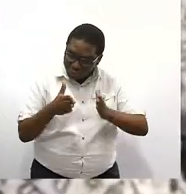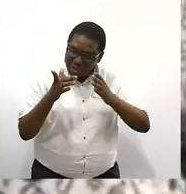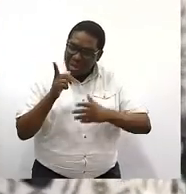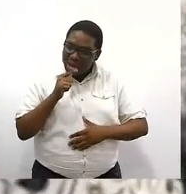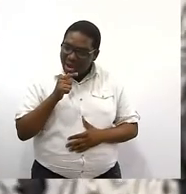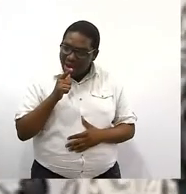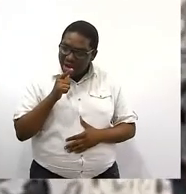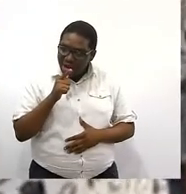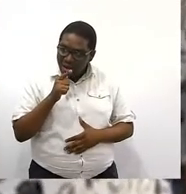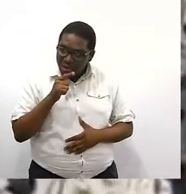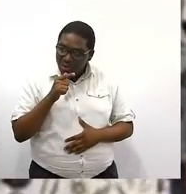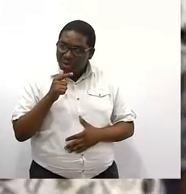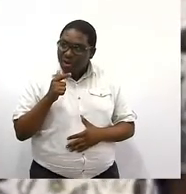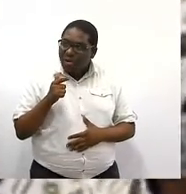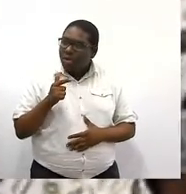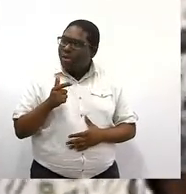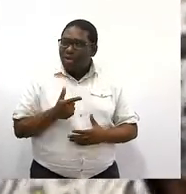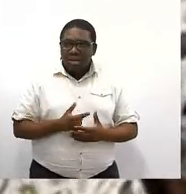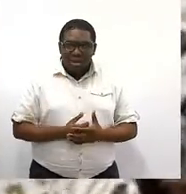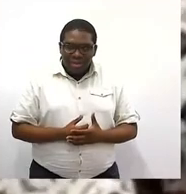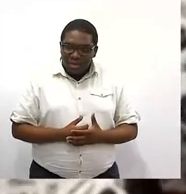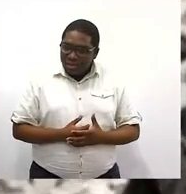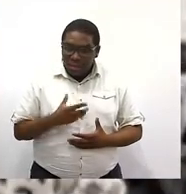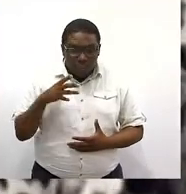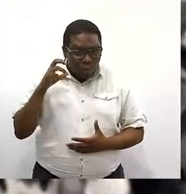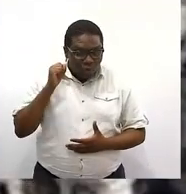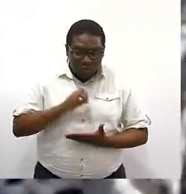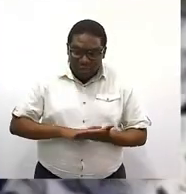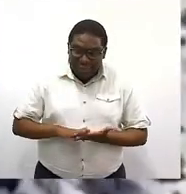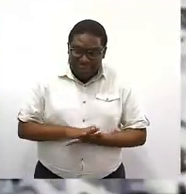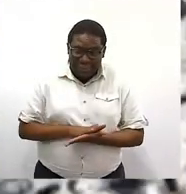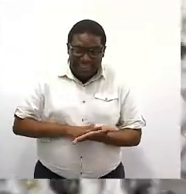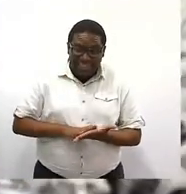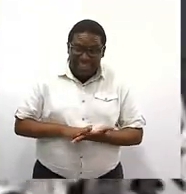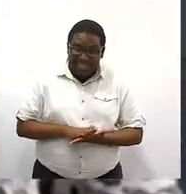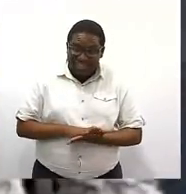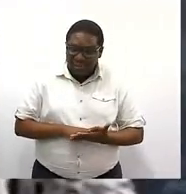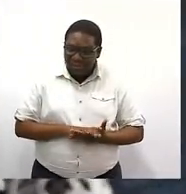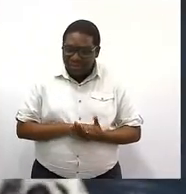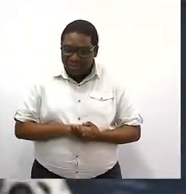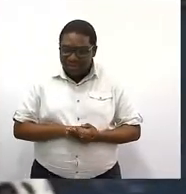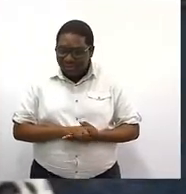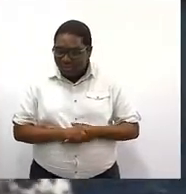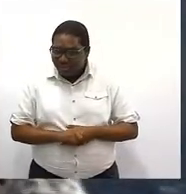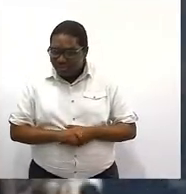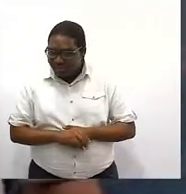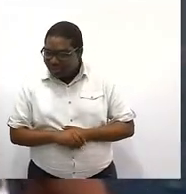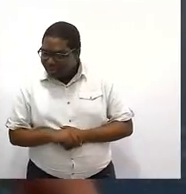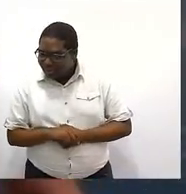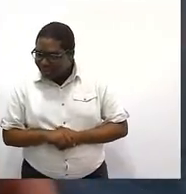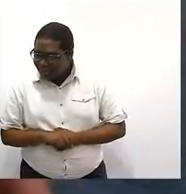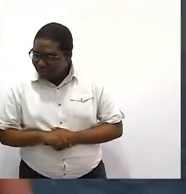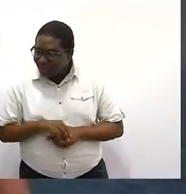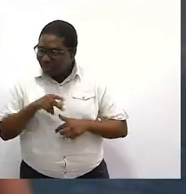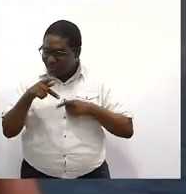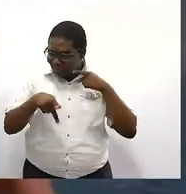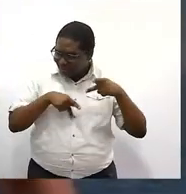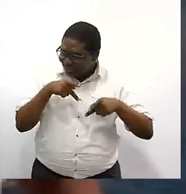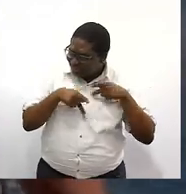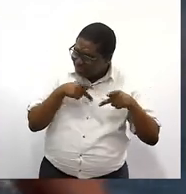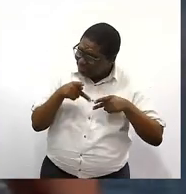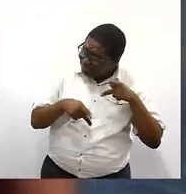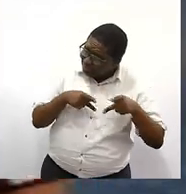pura se contamina. E o mais interessante é a denúncia que Cabral vai fazer sobre a população ribeirinha,